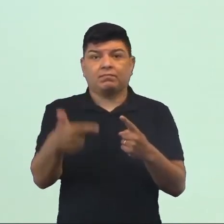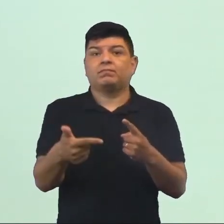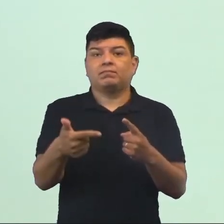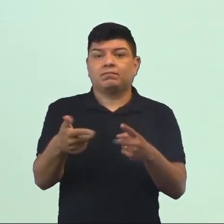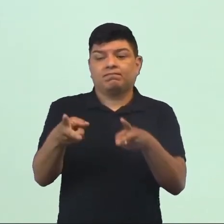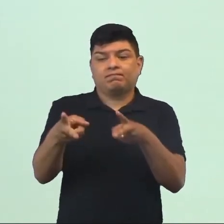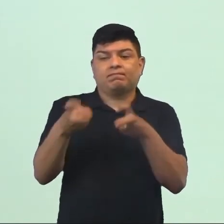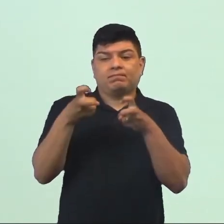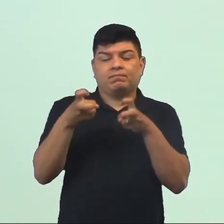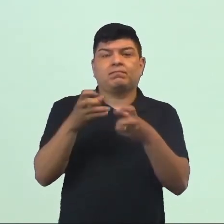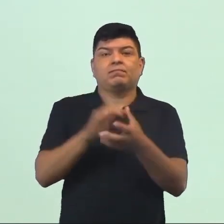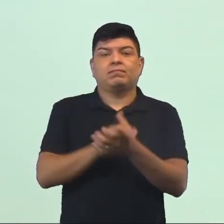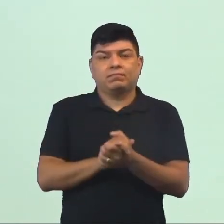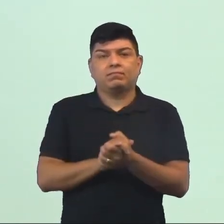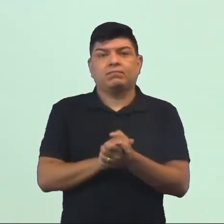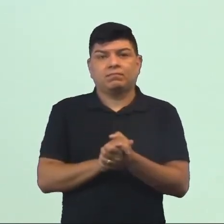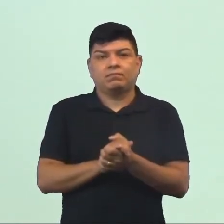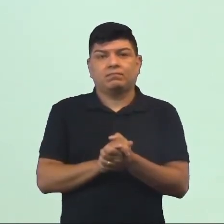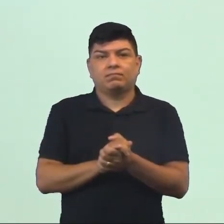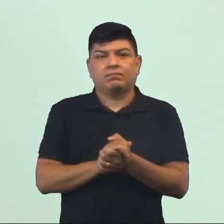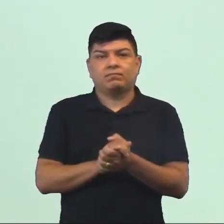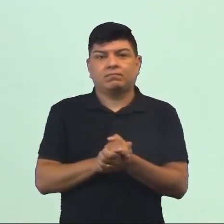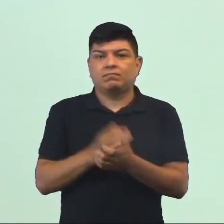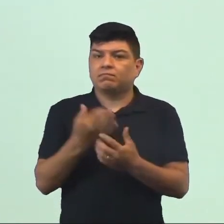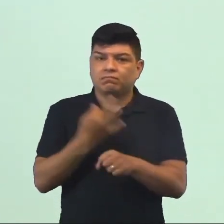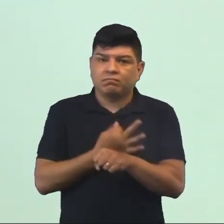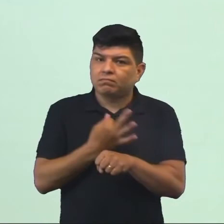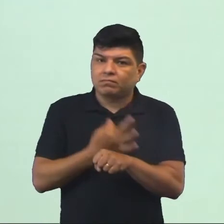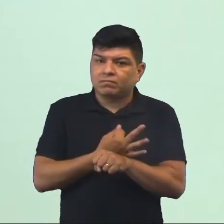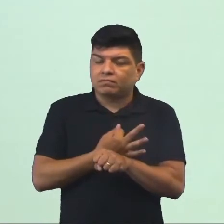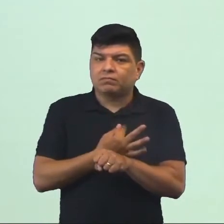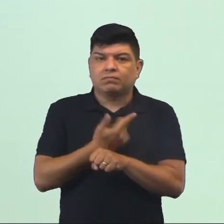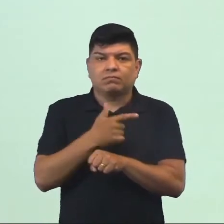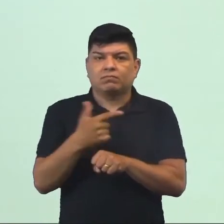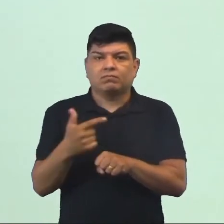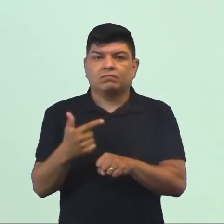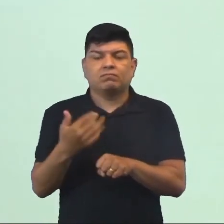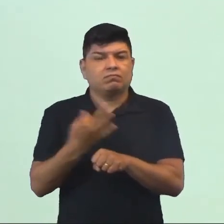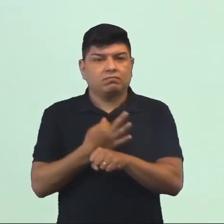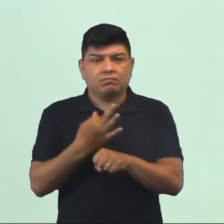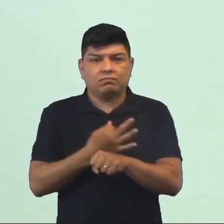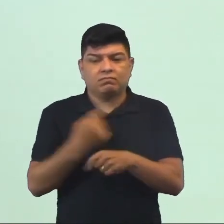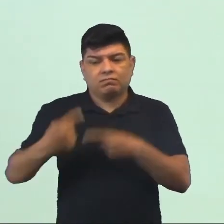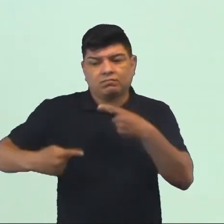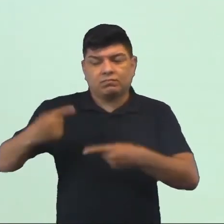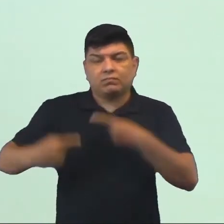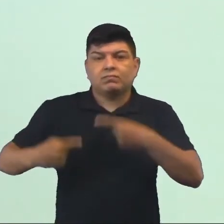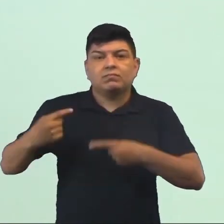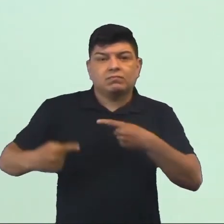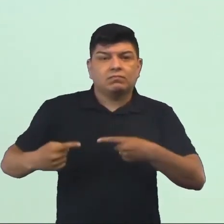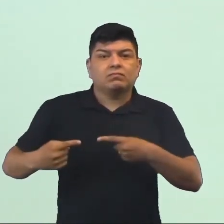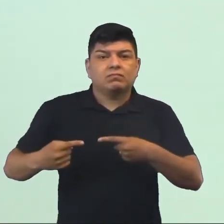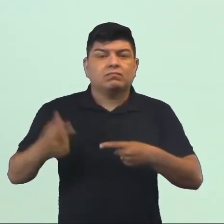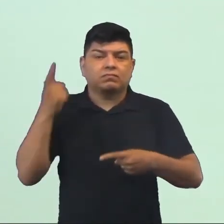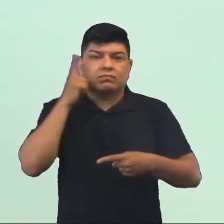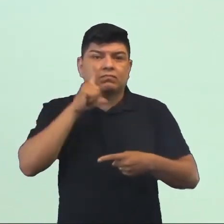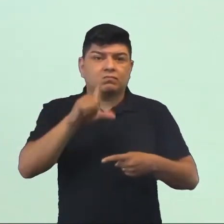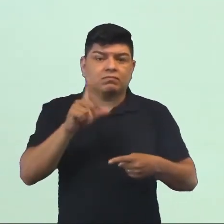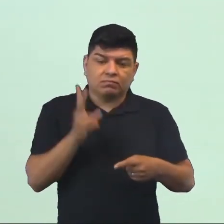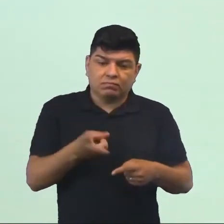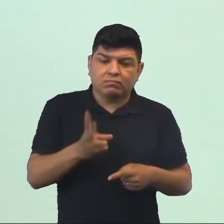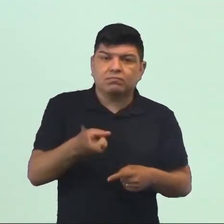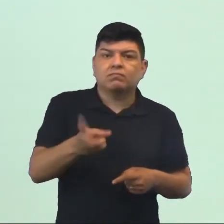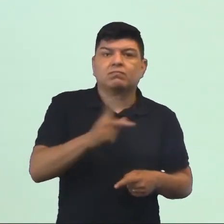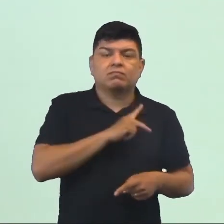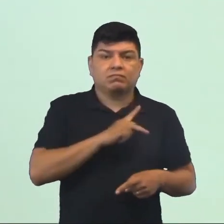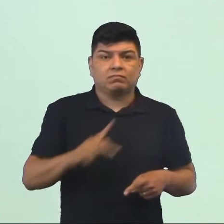prevendo, né, já antevendo que não haveria como, né, não haveria sustentação política para que ele conseguisse se manter